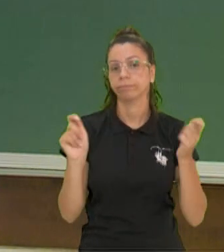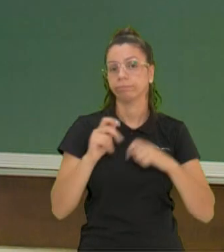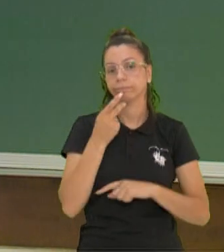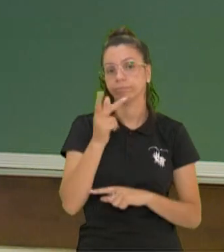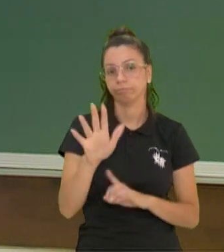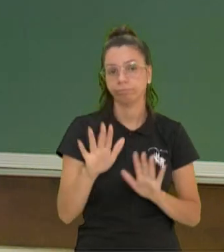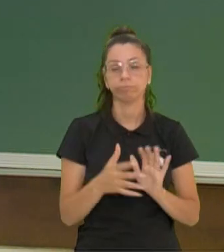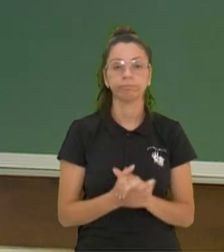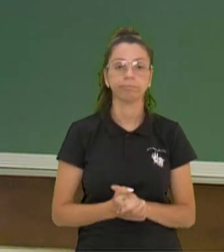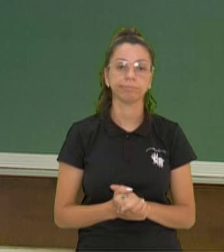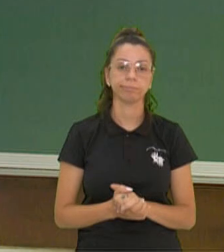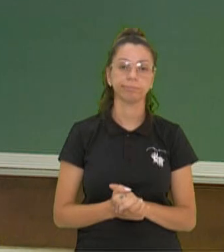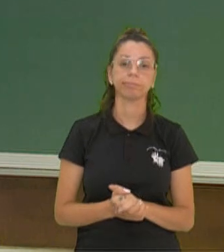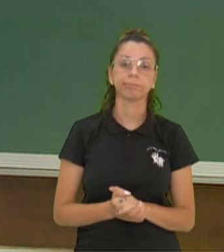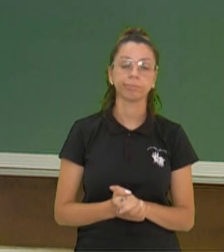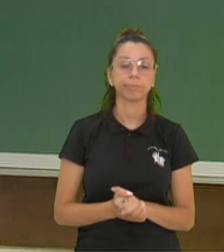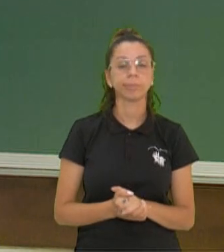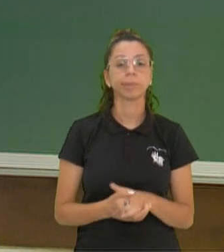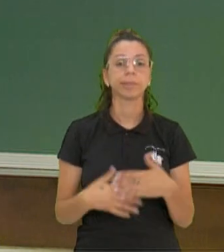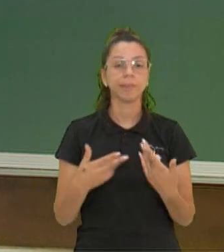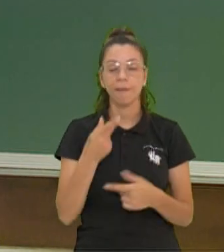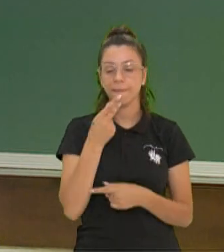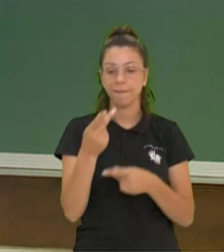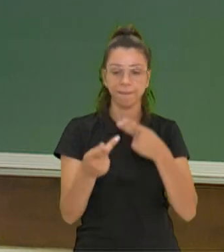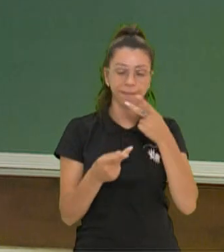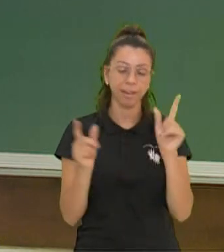ser ditas. Então, ele economiza aí as